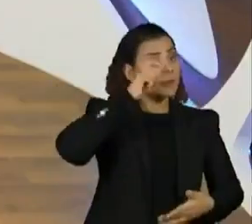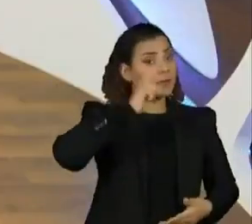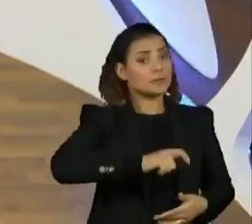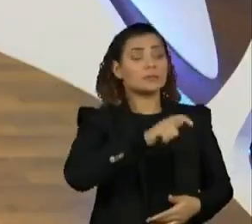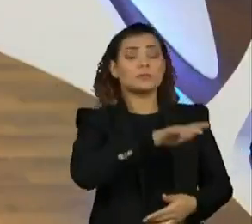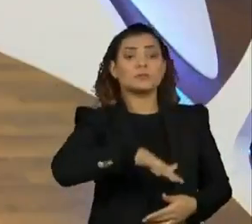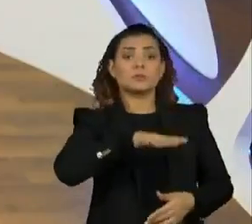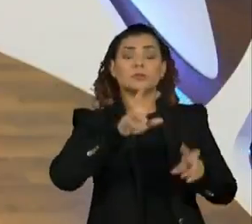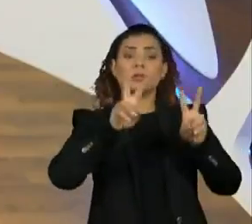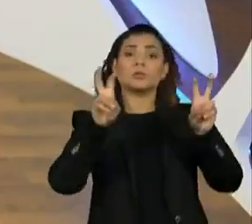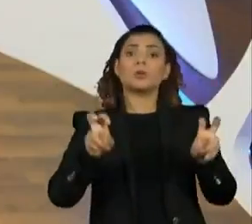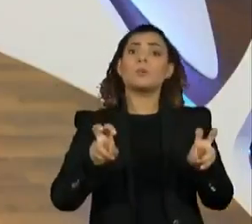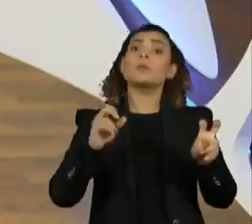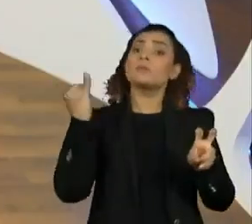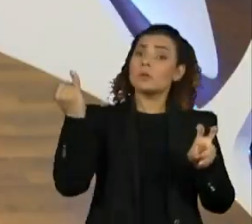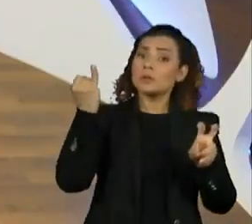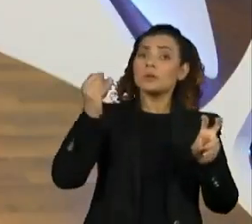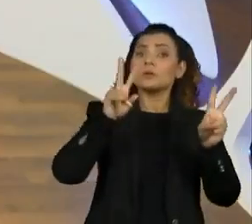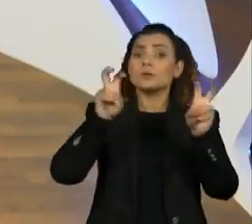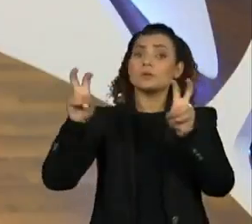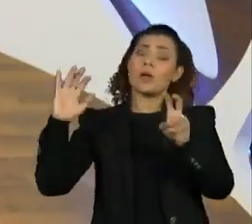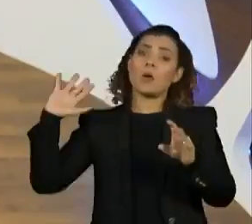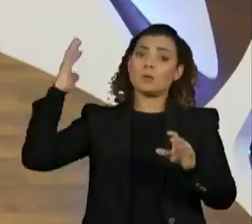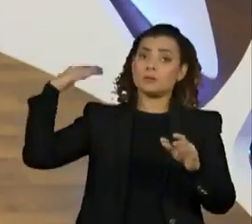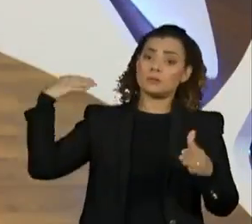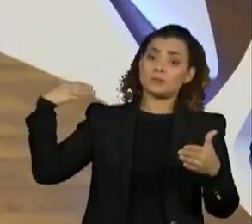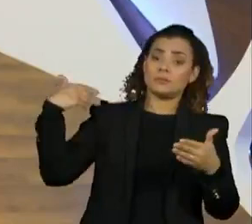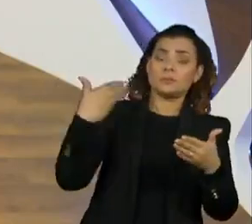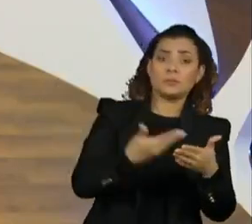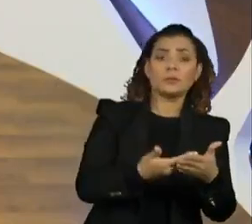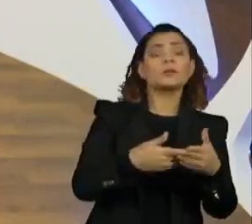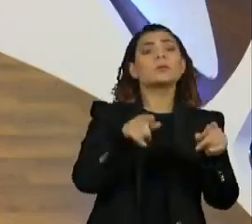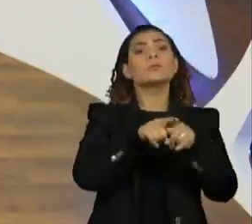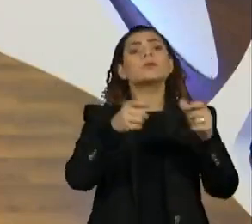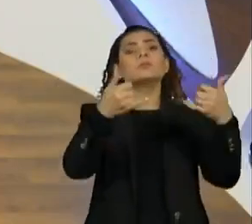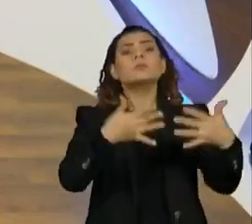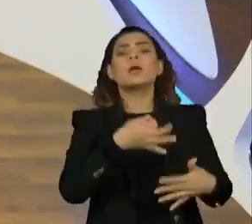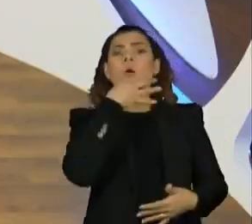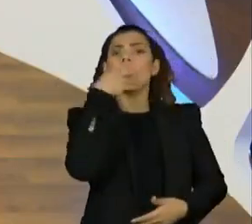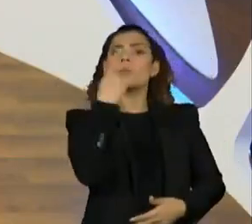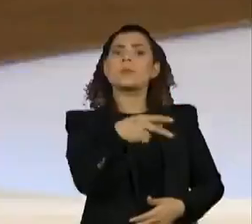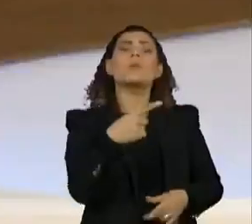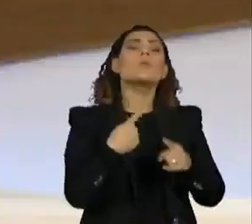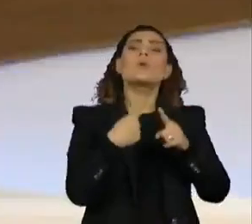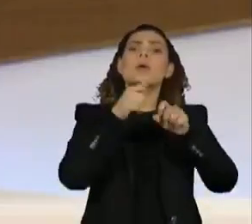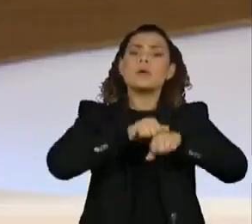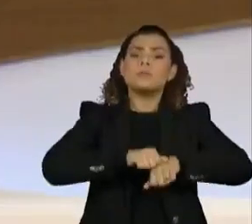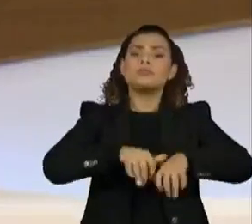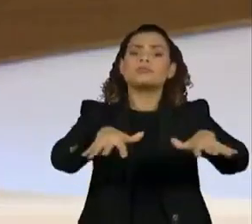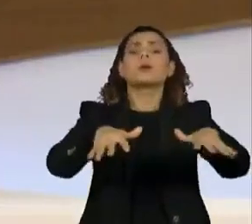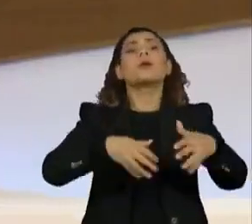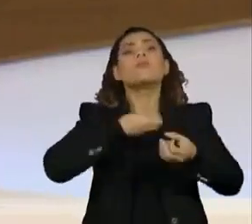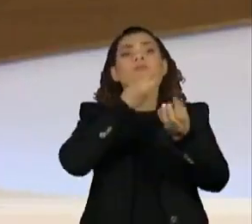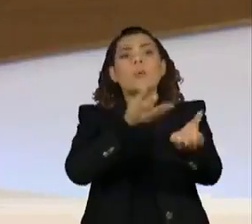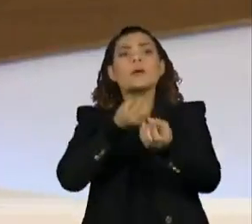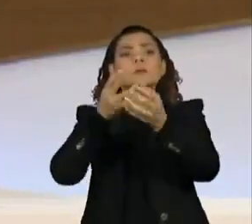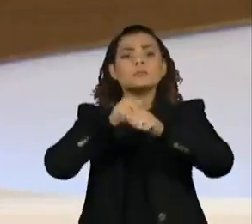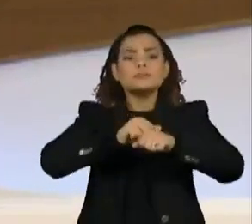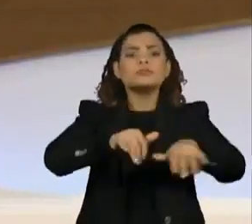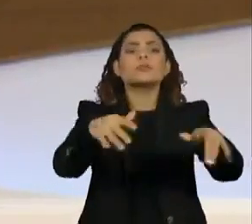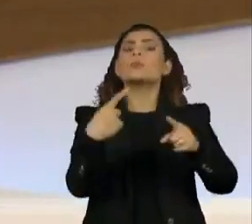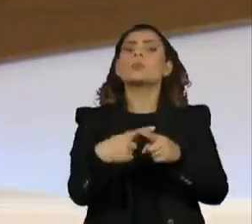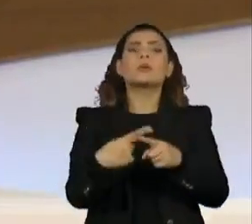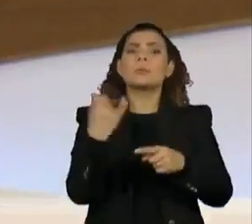interessante sobre pontos importantes da história e que você também comentasse a importância de difundir esses novos achados.